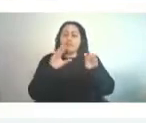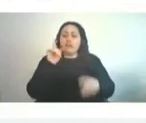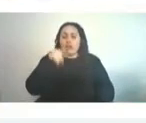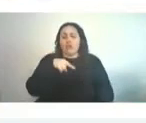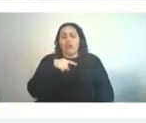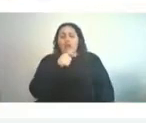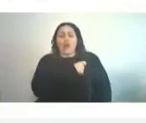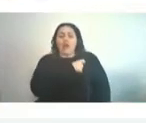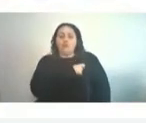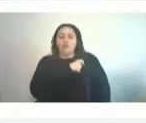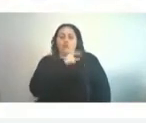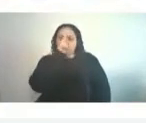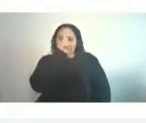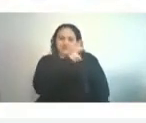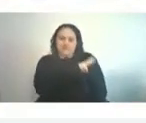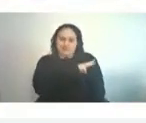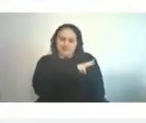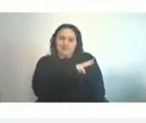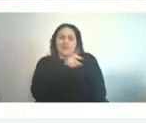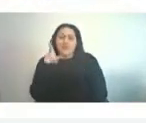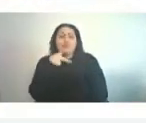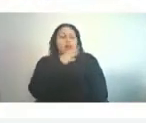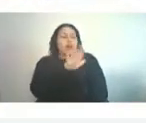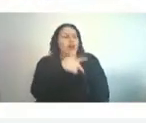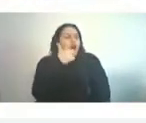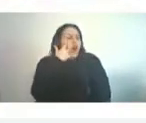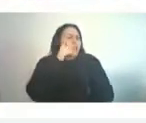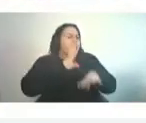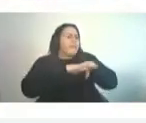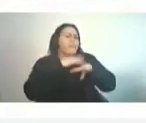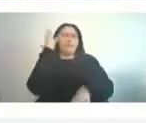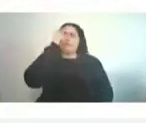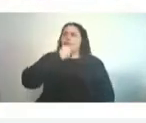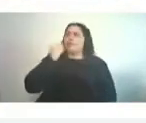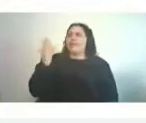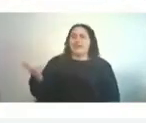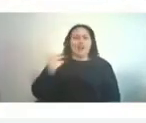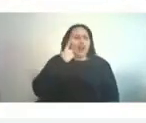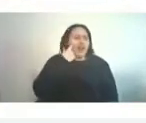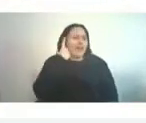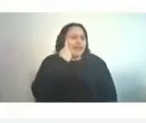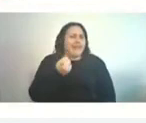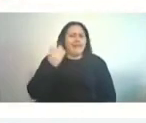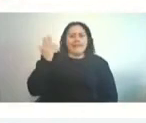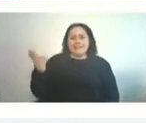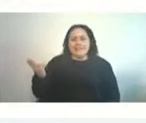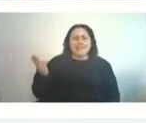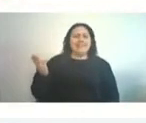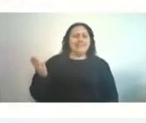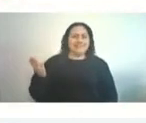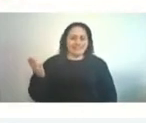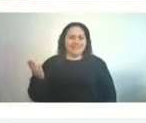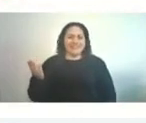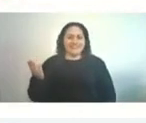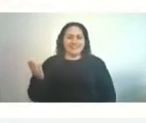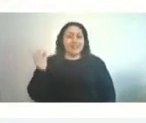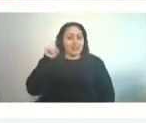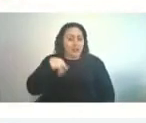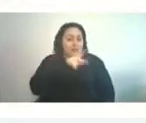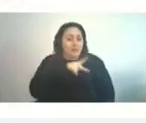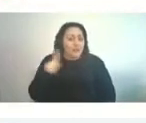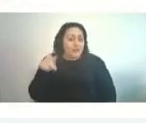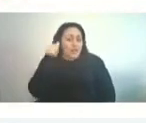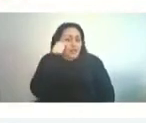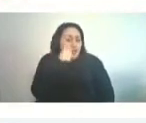ano do ensino médio, dizia: vejam como é bonita a matemática, olha que coisa aqui mais interessante. A professora